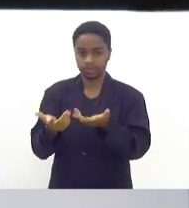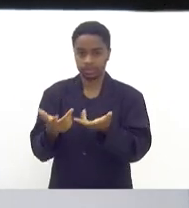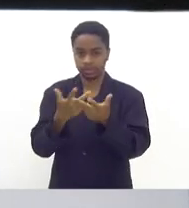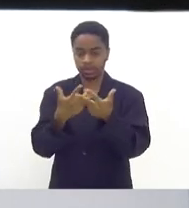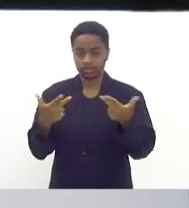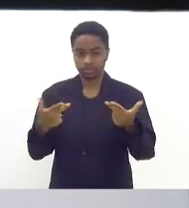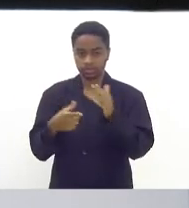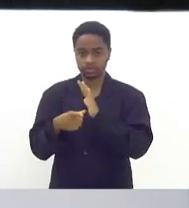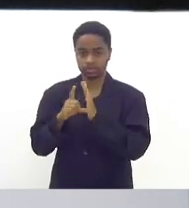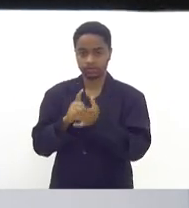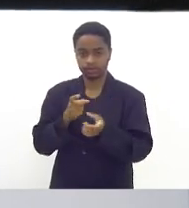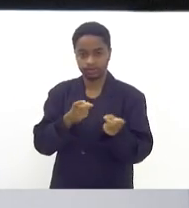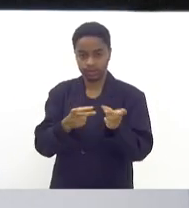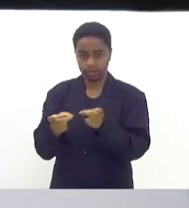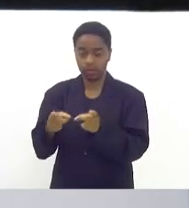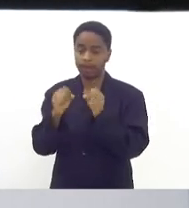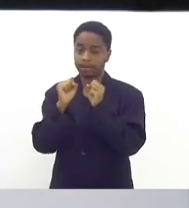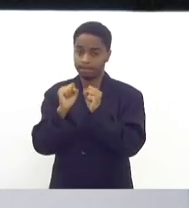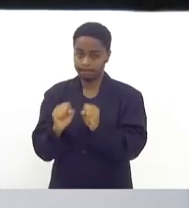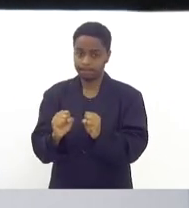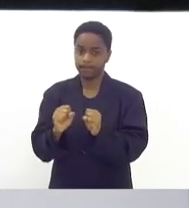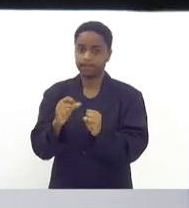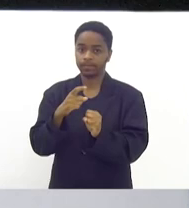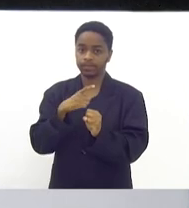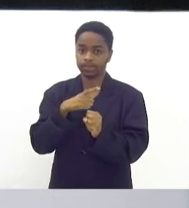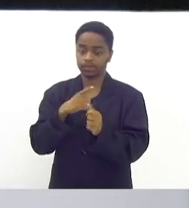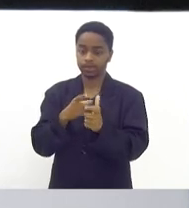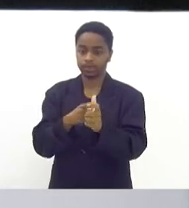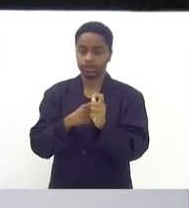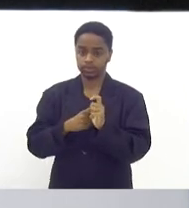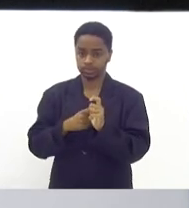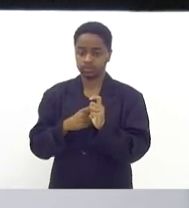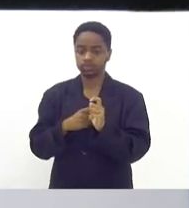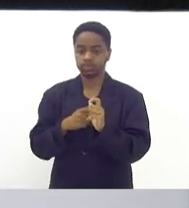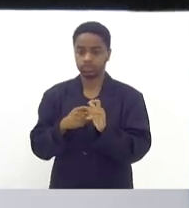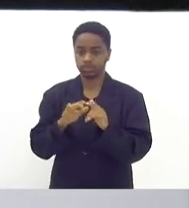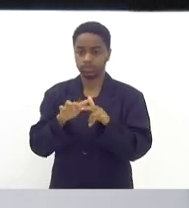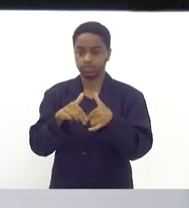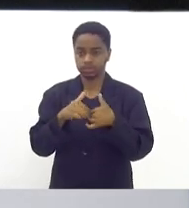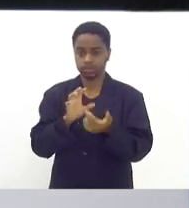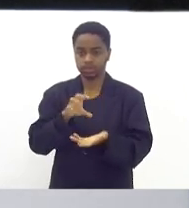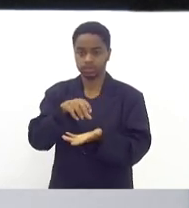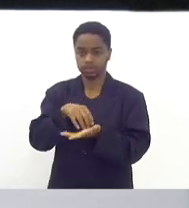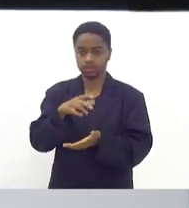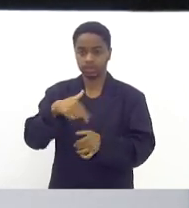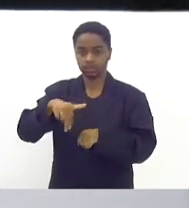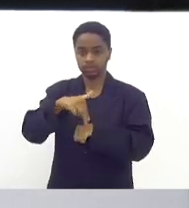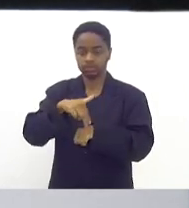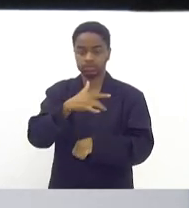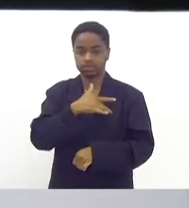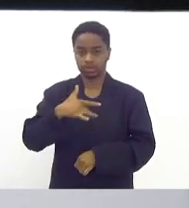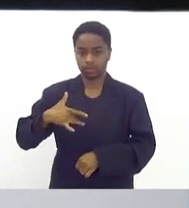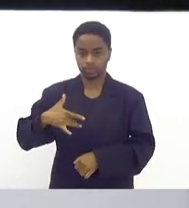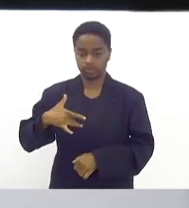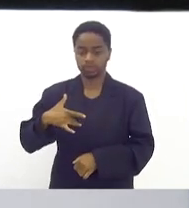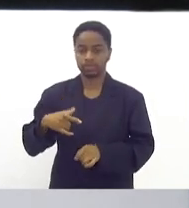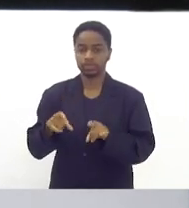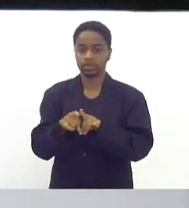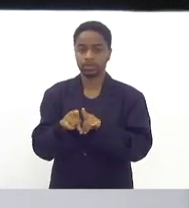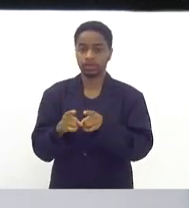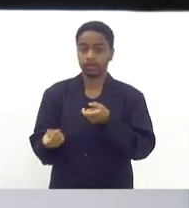venderam Podem sim ter seus planos suspensos pela Agência Nacional de saúde suplementar e só